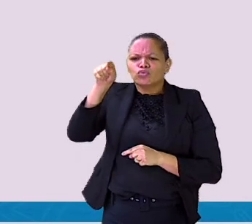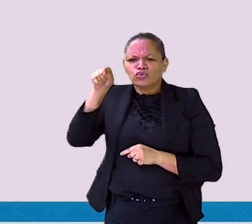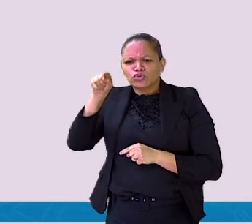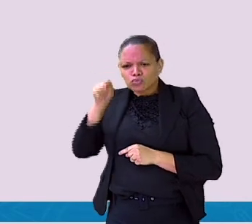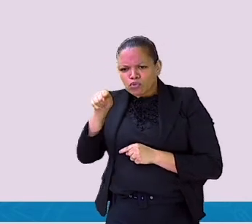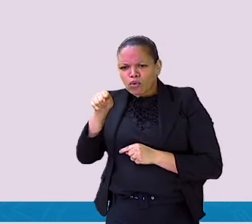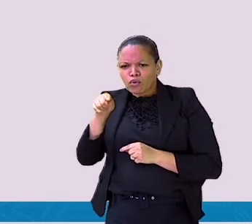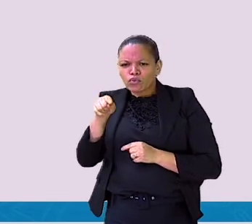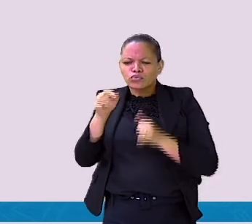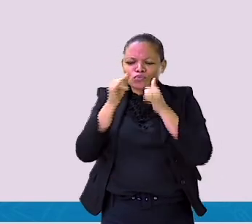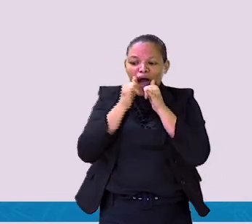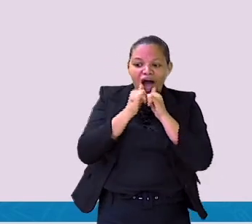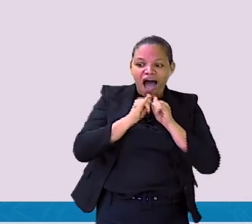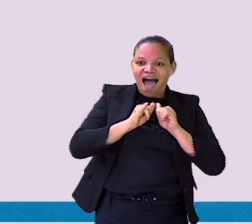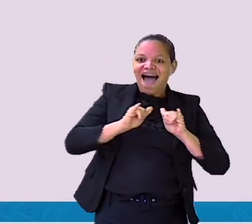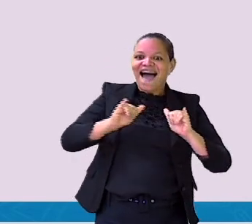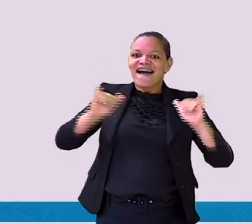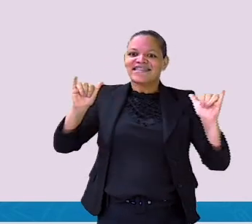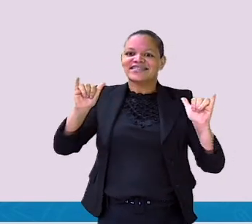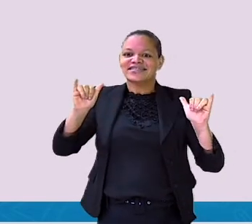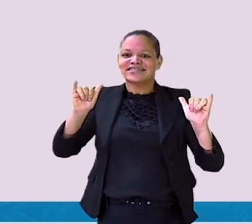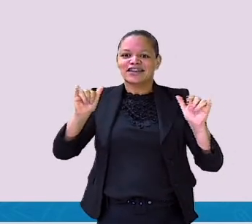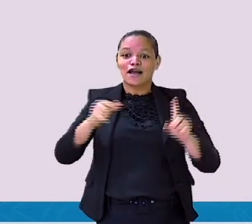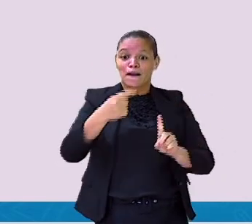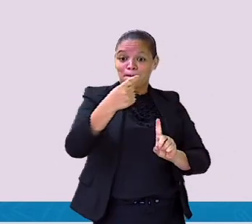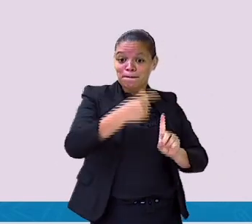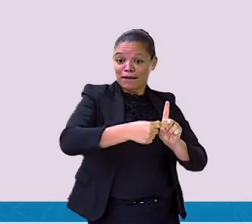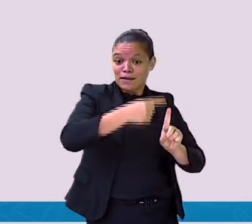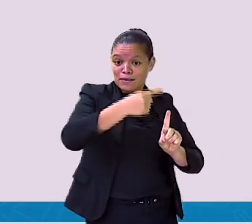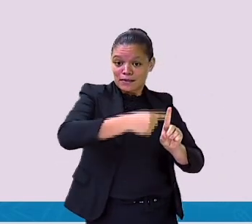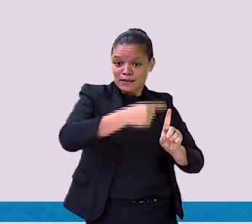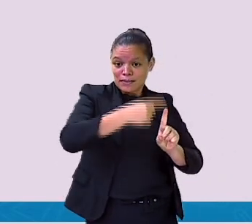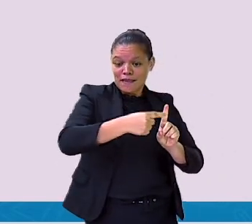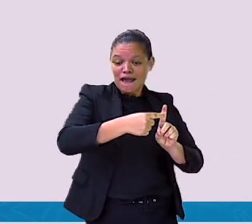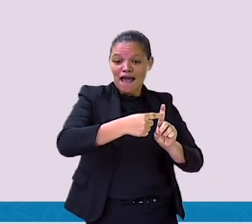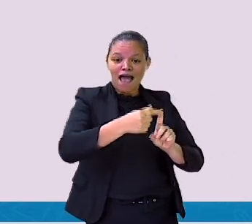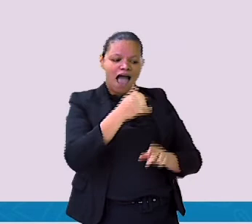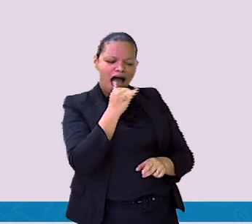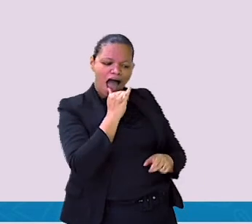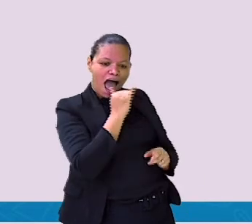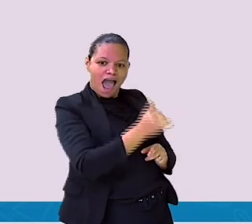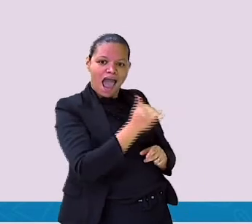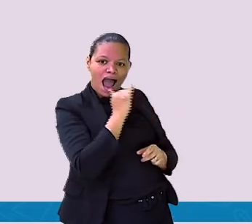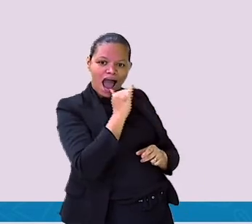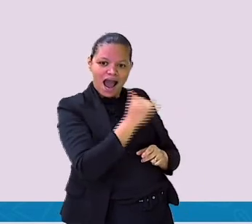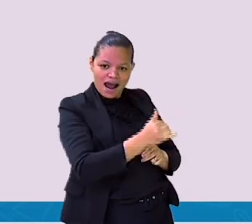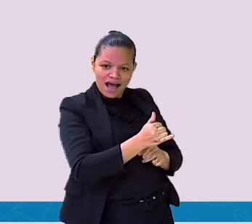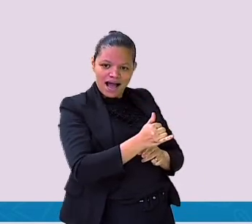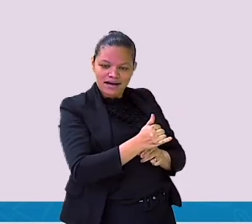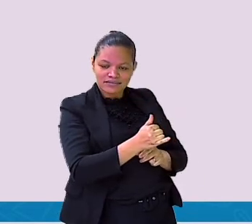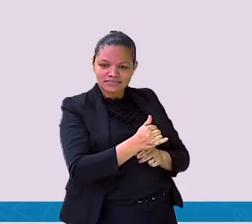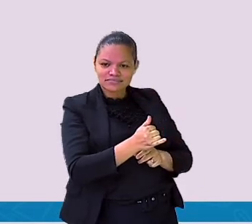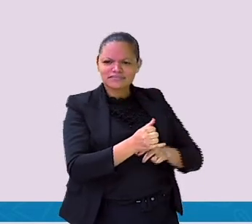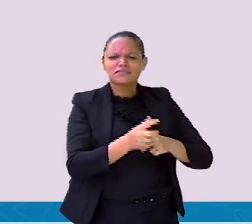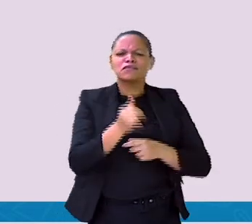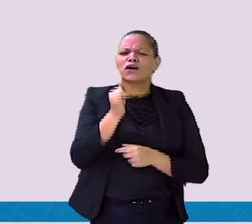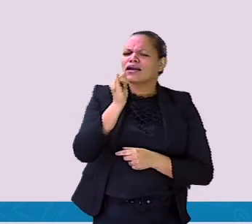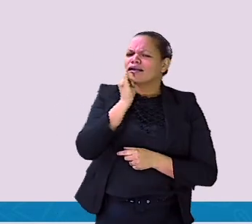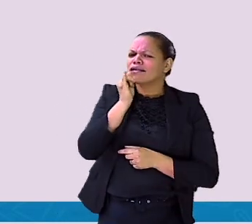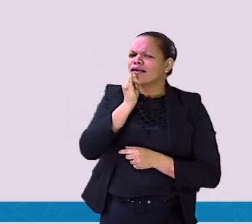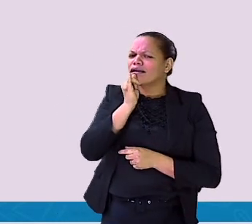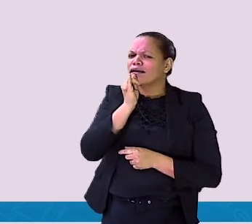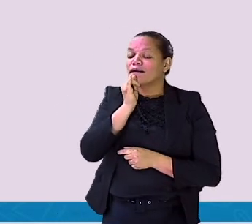anunciar que o personagem vai falar. Veja aqui, ó. Um dia o pavão